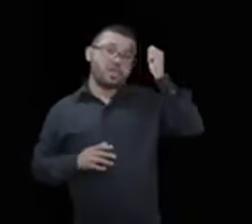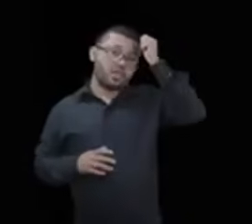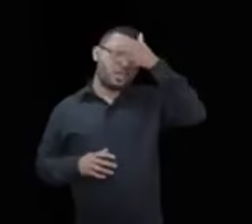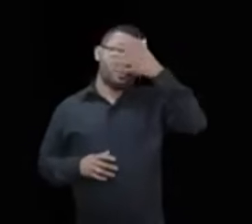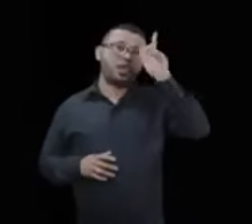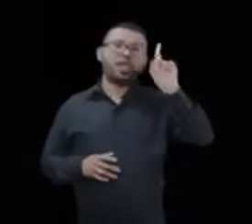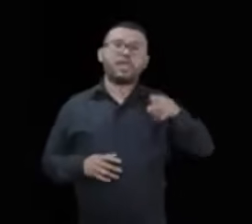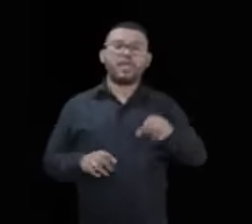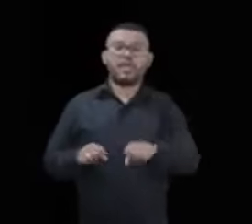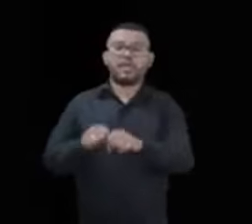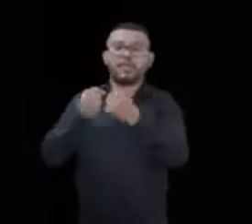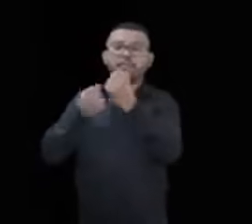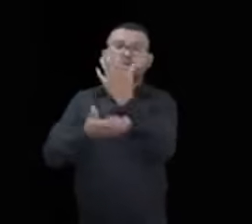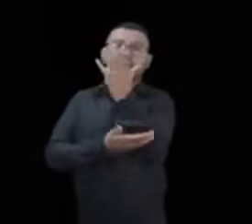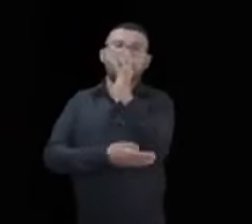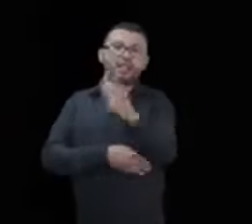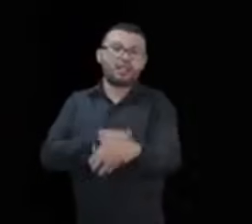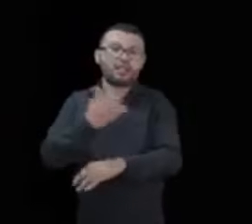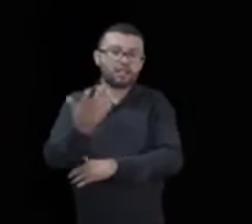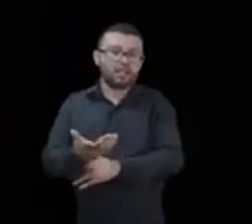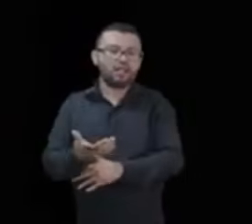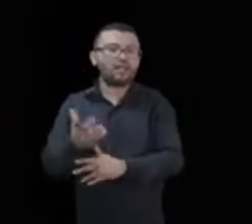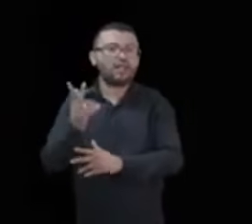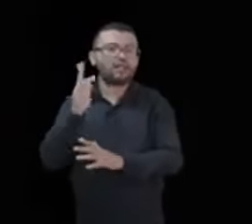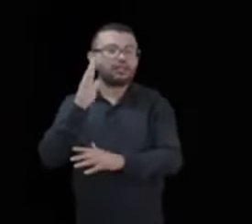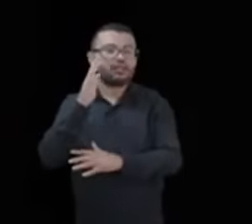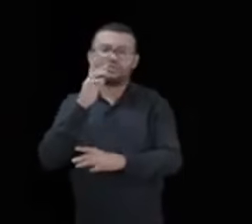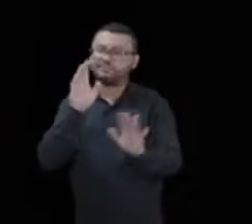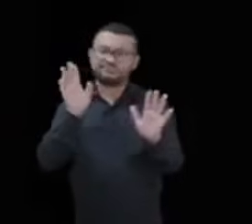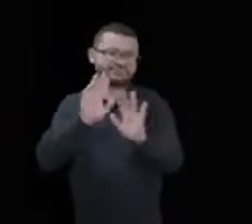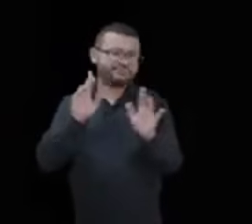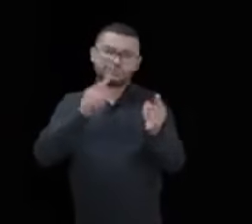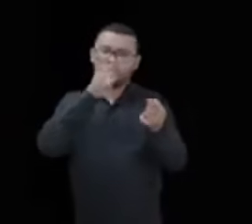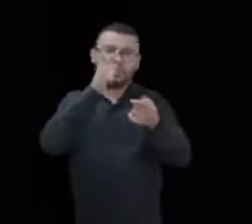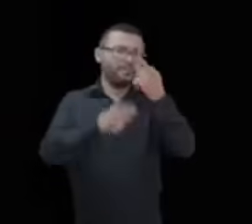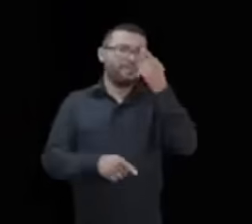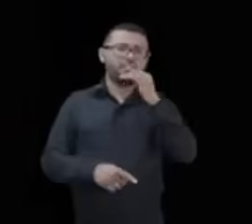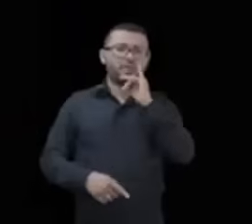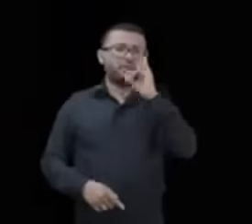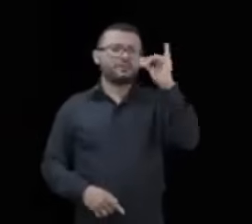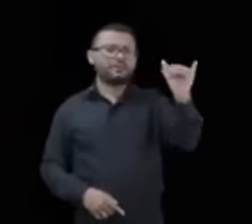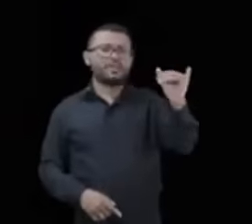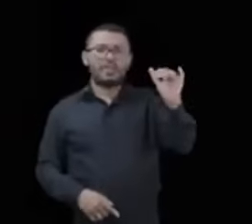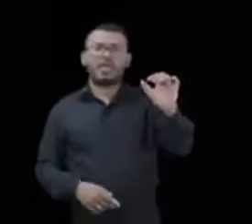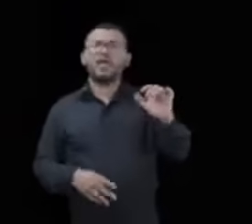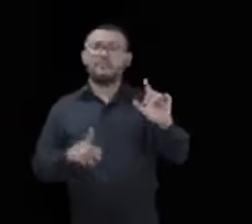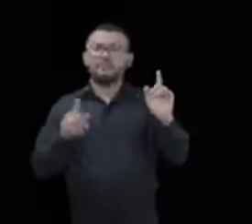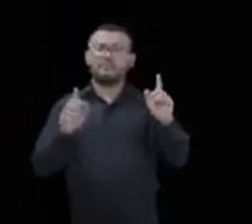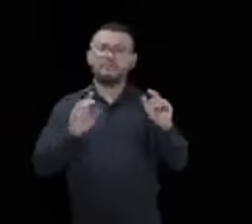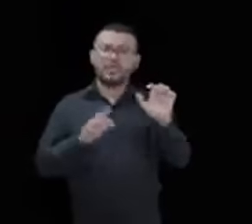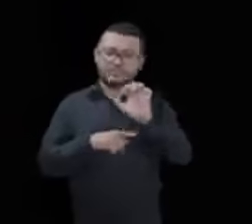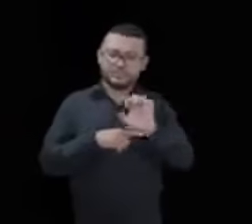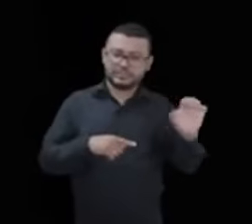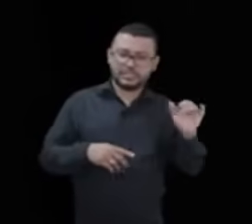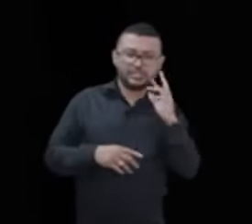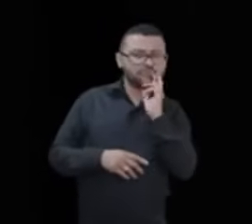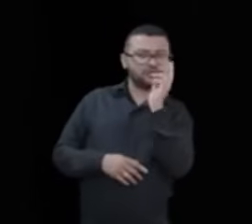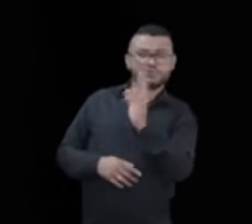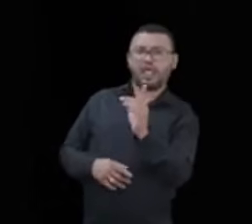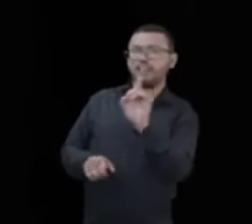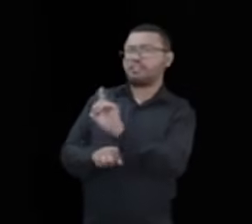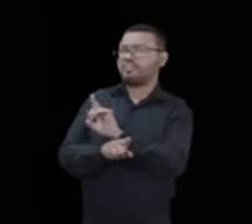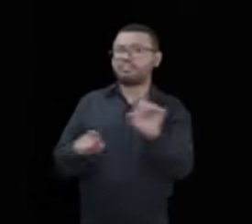o modelo de destruição da natureza, nós temos que dizer não a isso. A esquerda tem que dizer não a